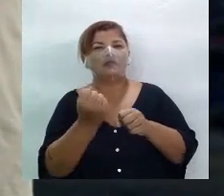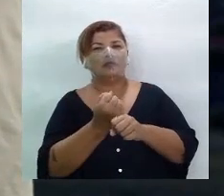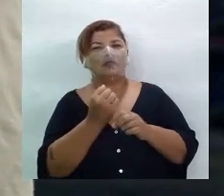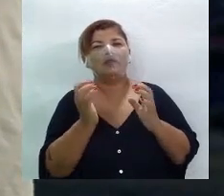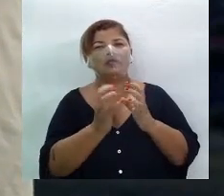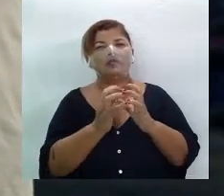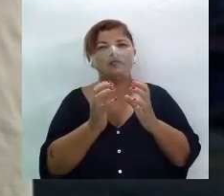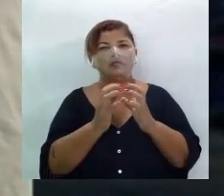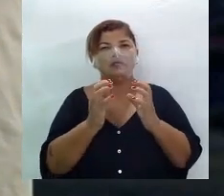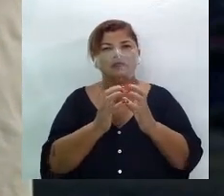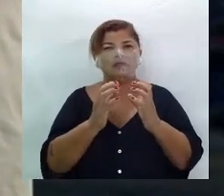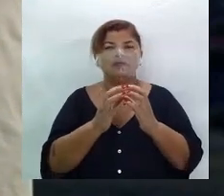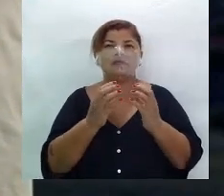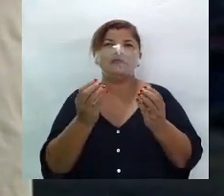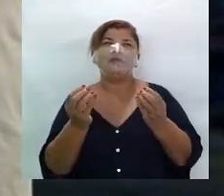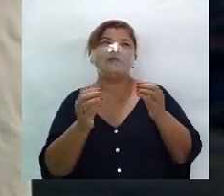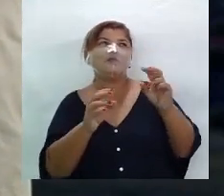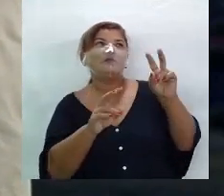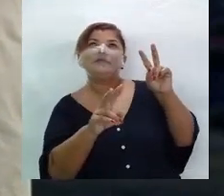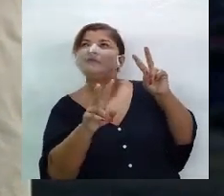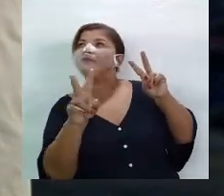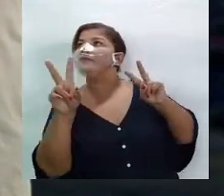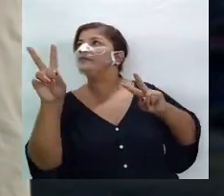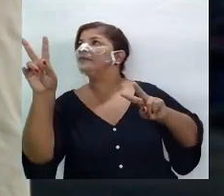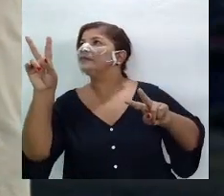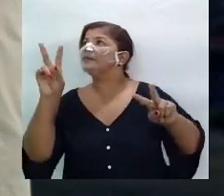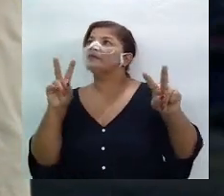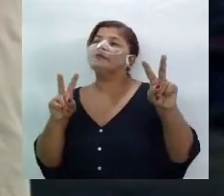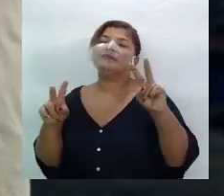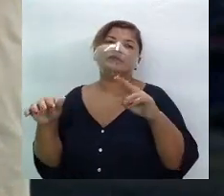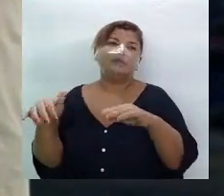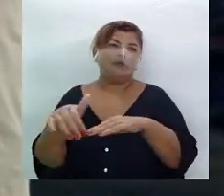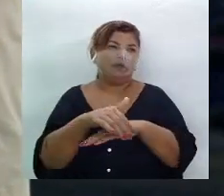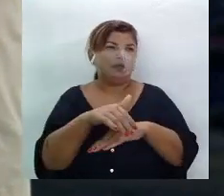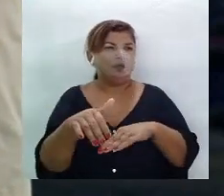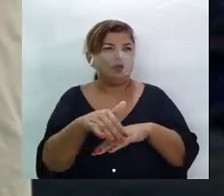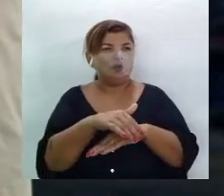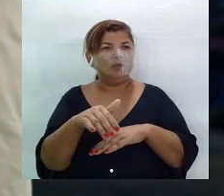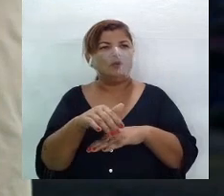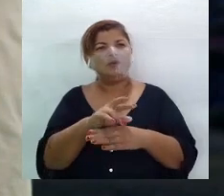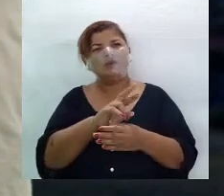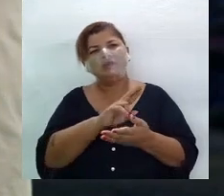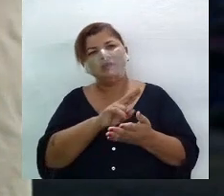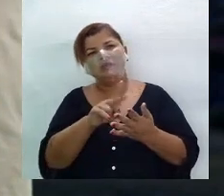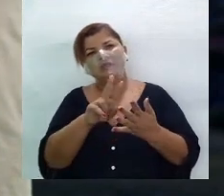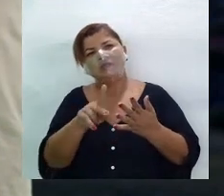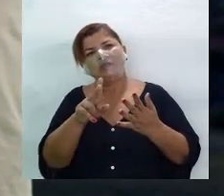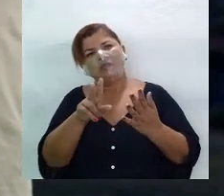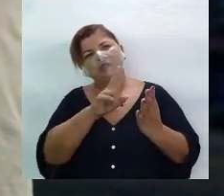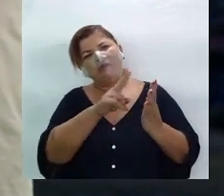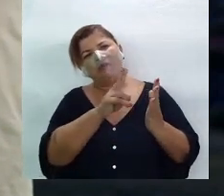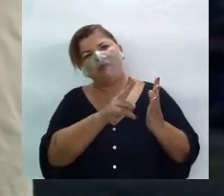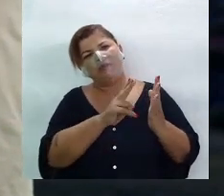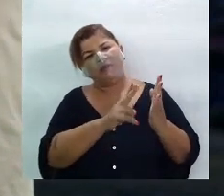Perfeito. simetria do Recife, não é isso? Perfeito. Ruas como o Duque de Caxias, Rua da Matriz, Rua Direita,